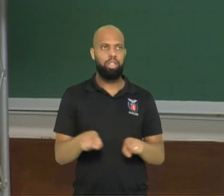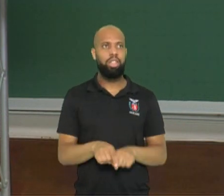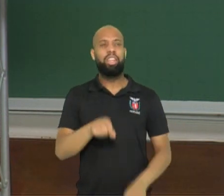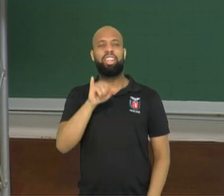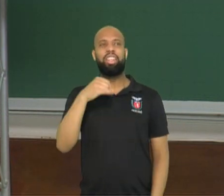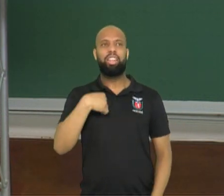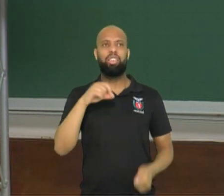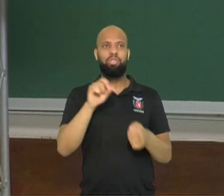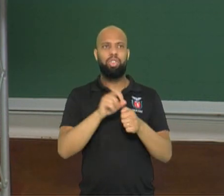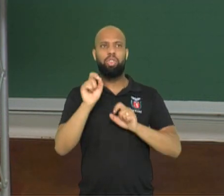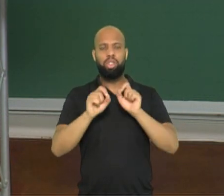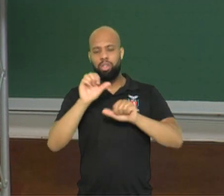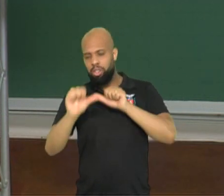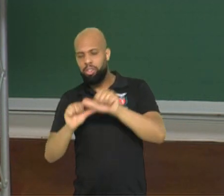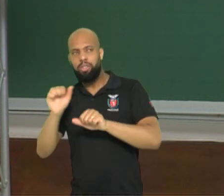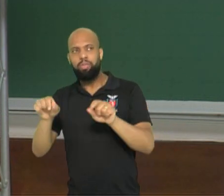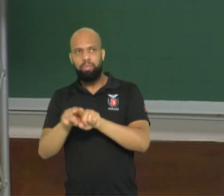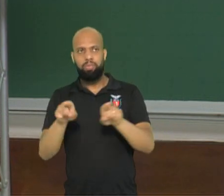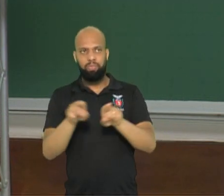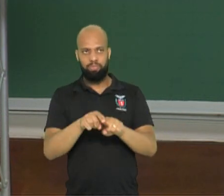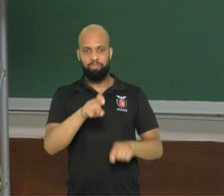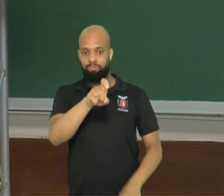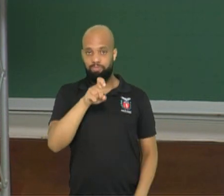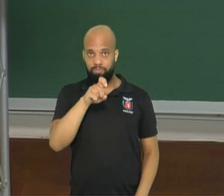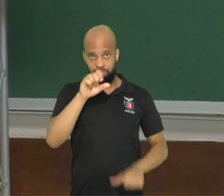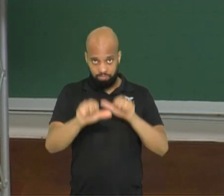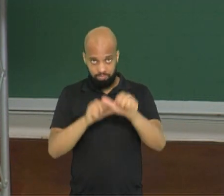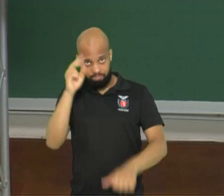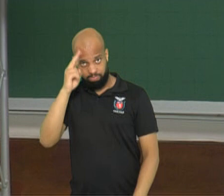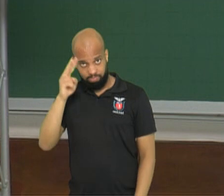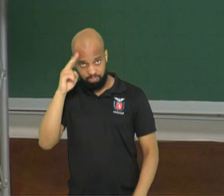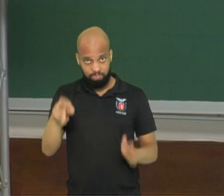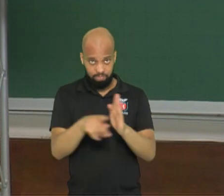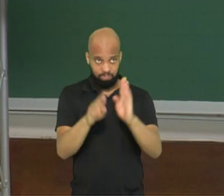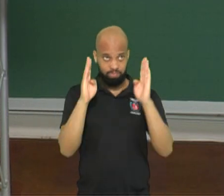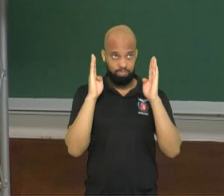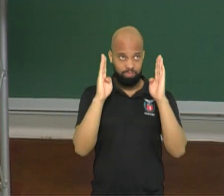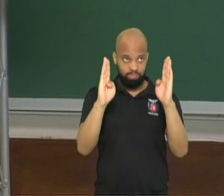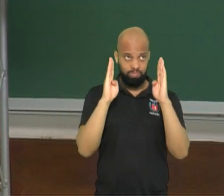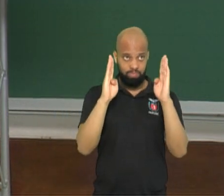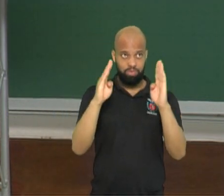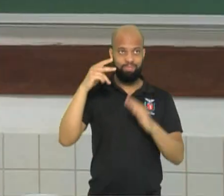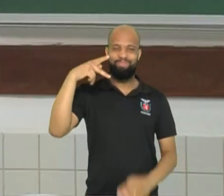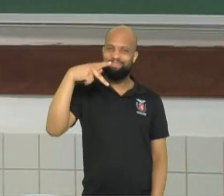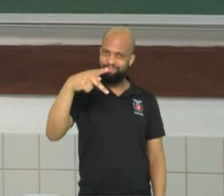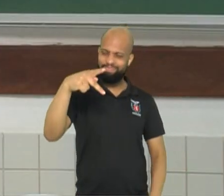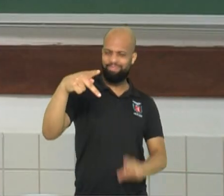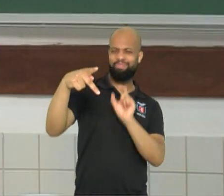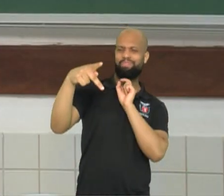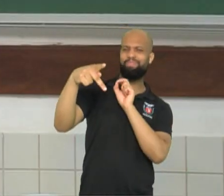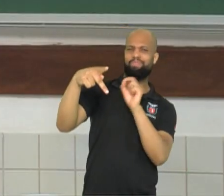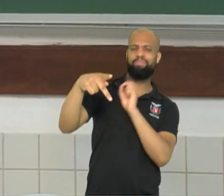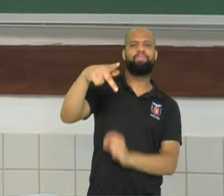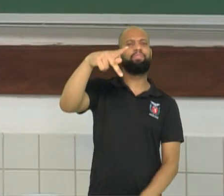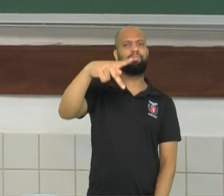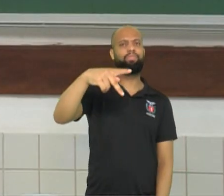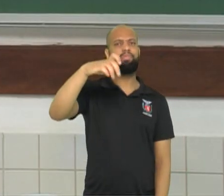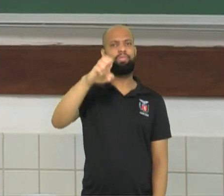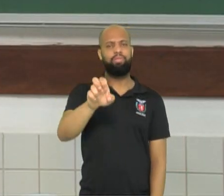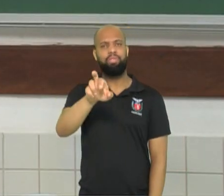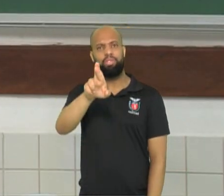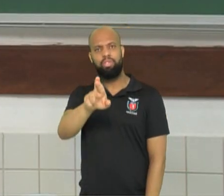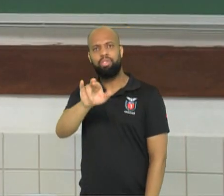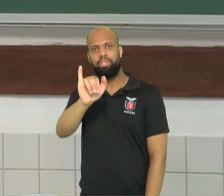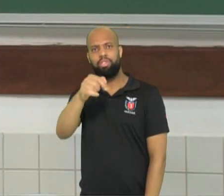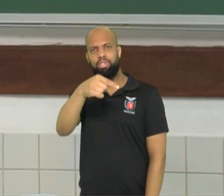eu modifico o x, lembra lá do período? Ah, professora, eu não lembro. Lembra sim,